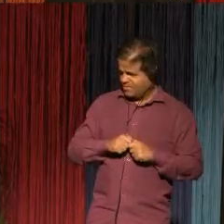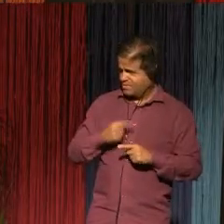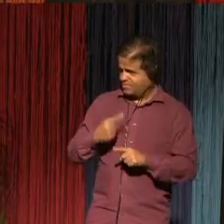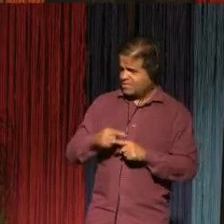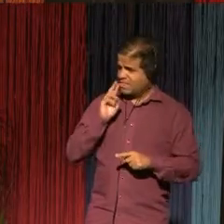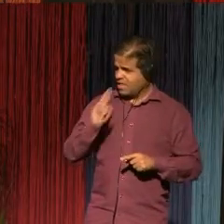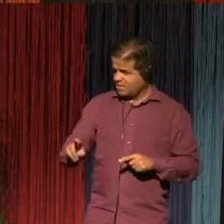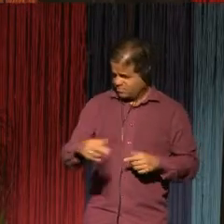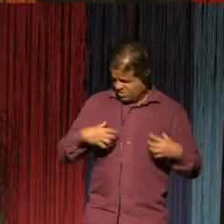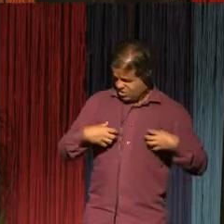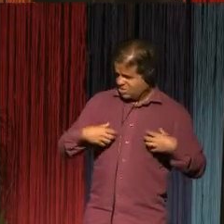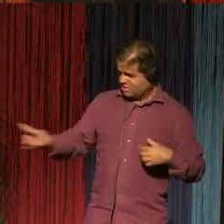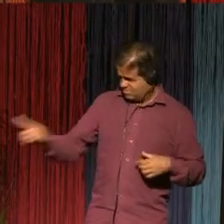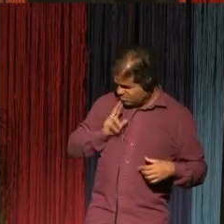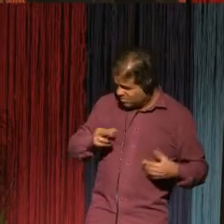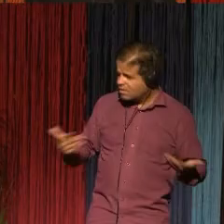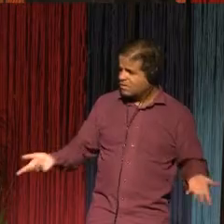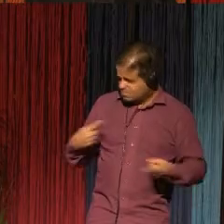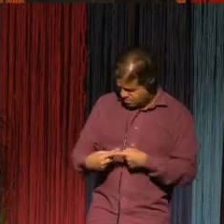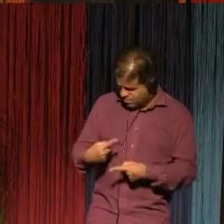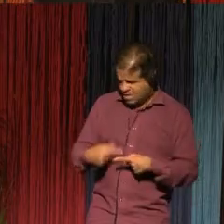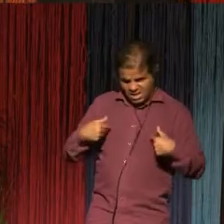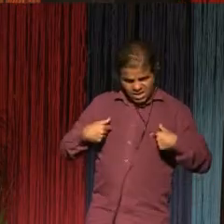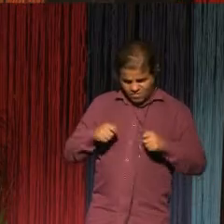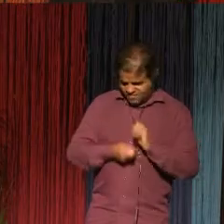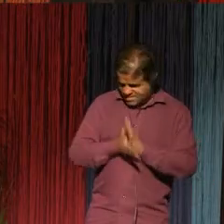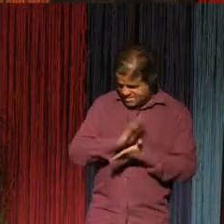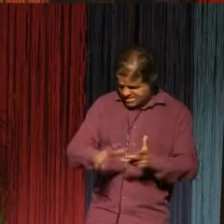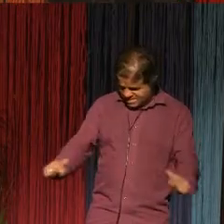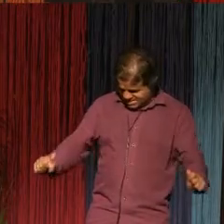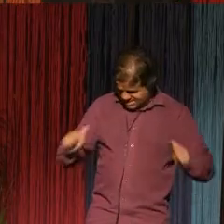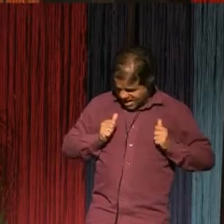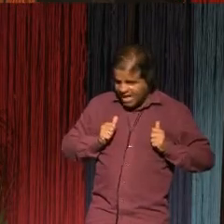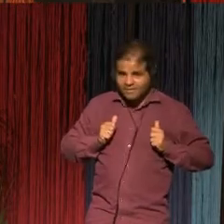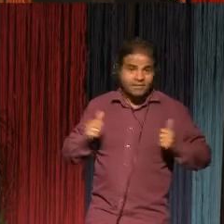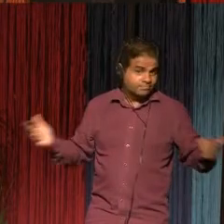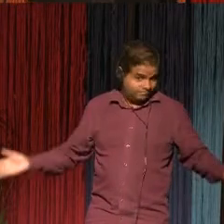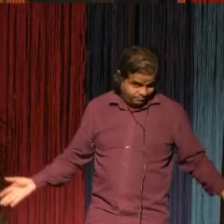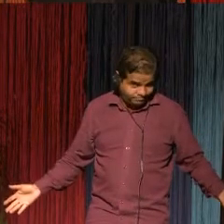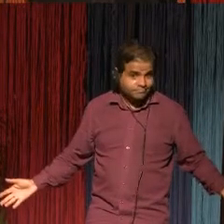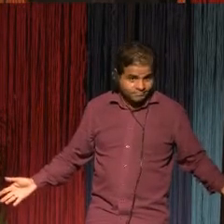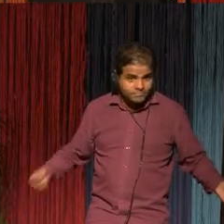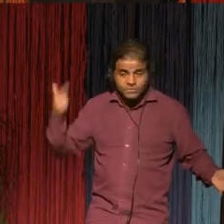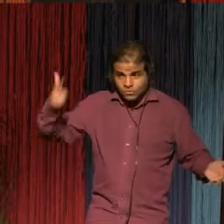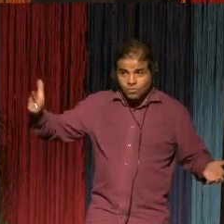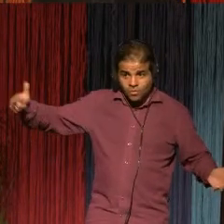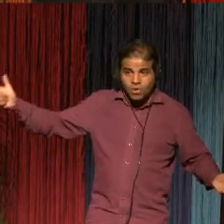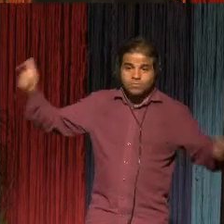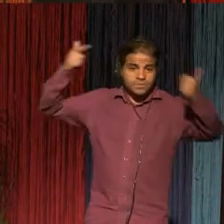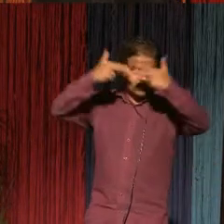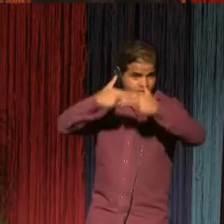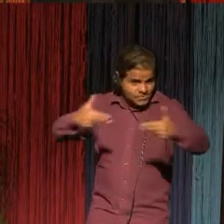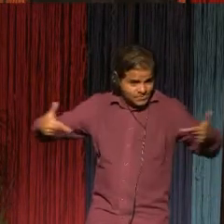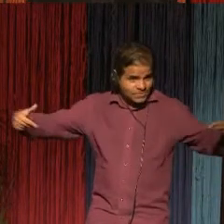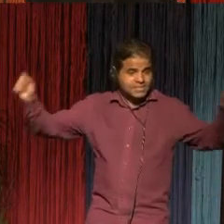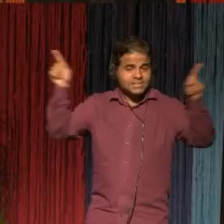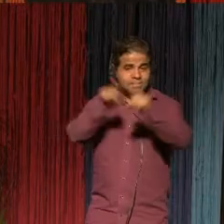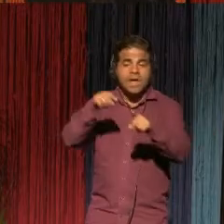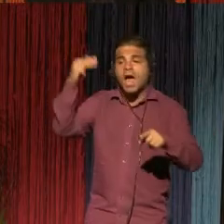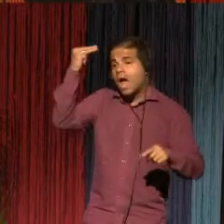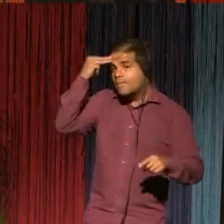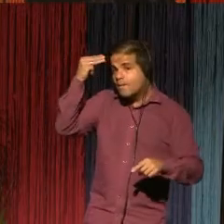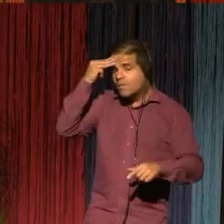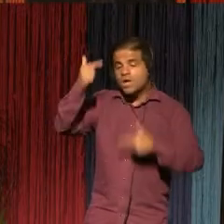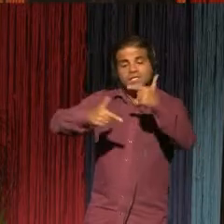você está respondendo dessa maneira? Eu sou inocente. E várias outras coisas. A memória